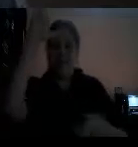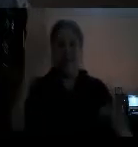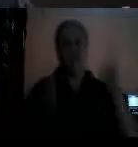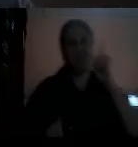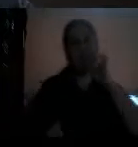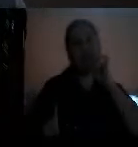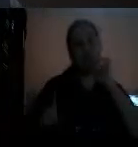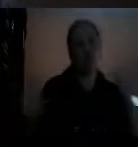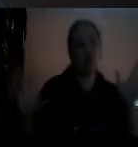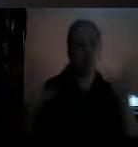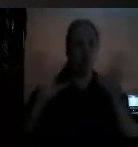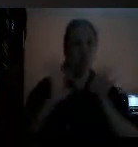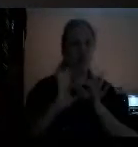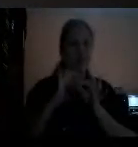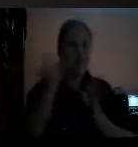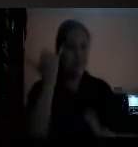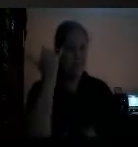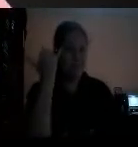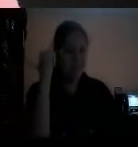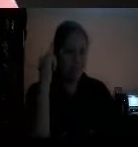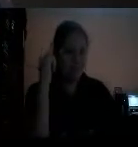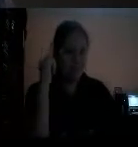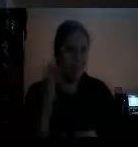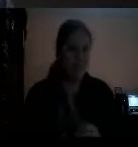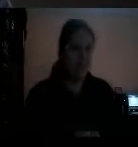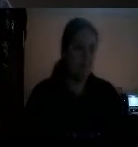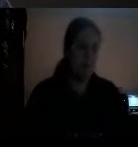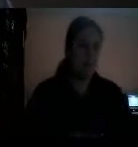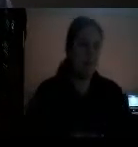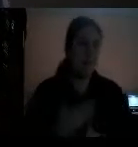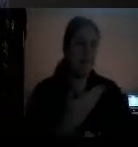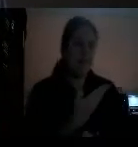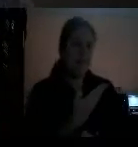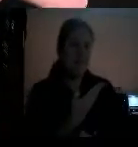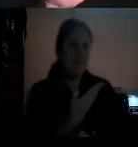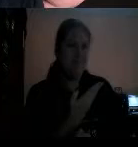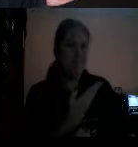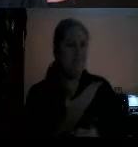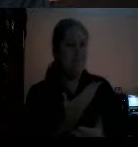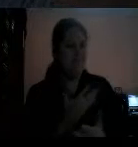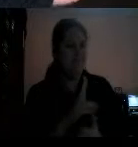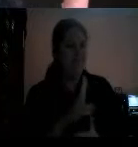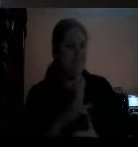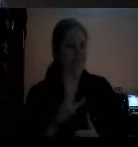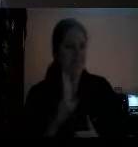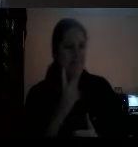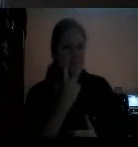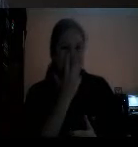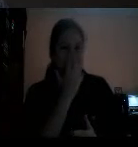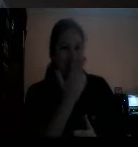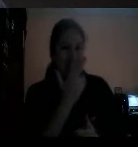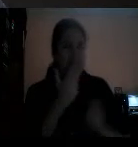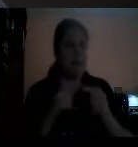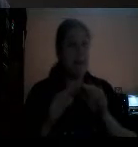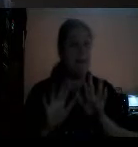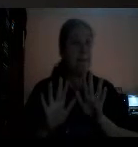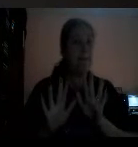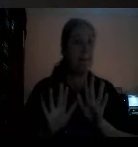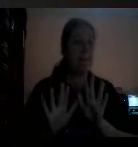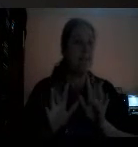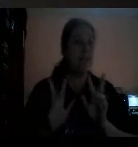Heimland. Eu sei, é parecido com Heartland, é um pouco diferenciado. Ele vai falar da periferização do